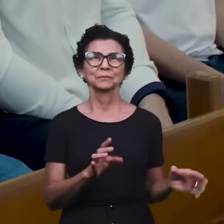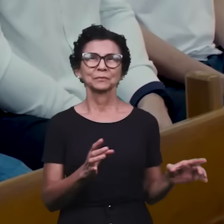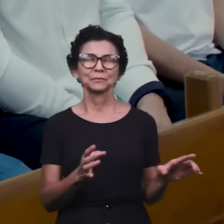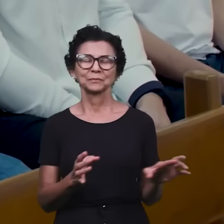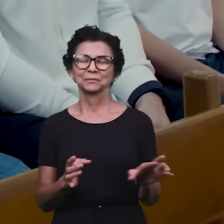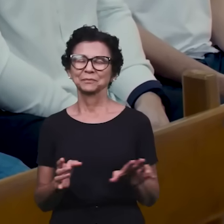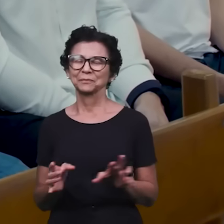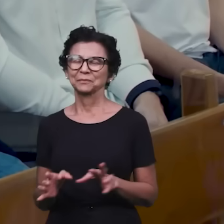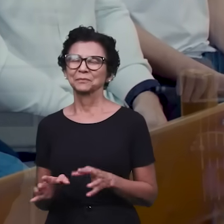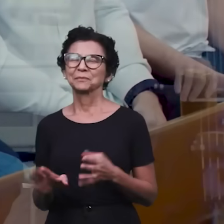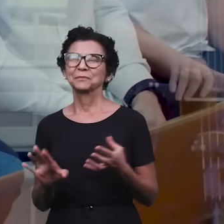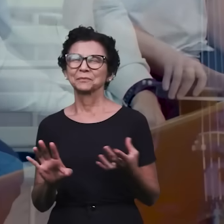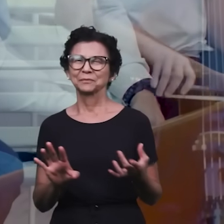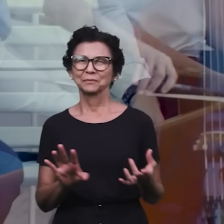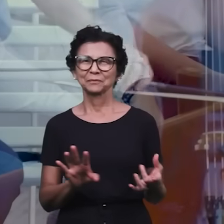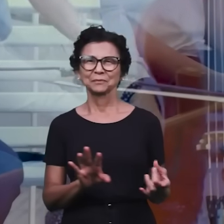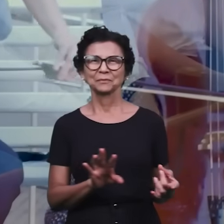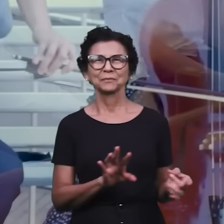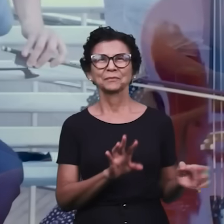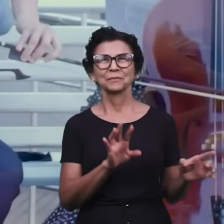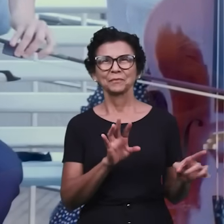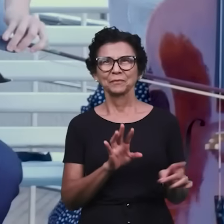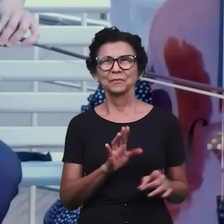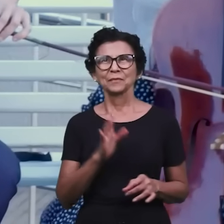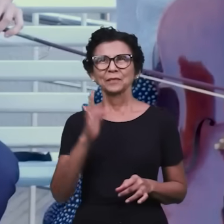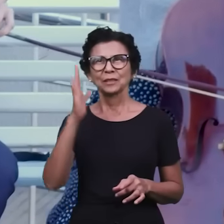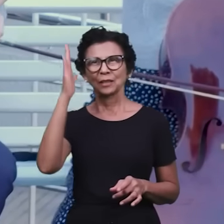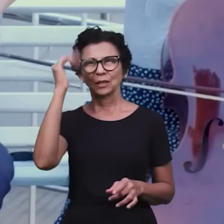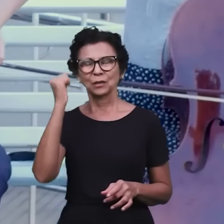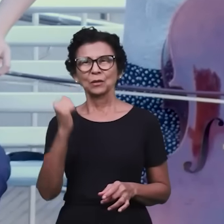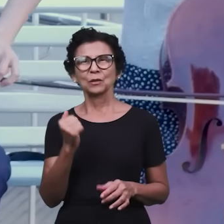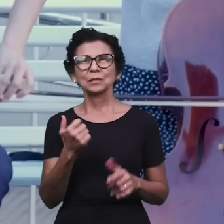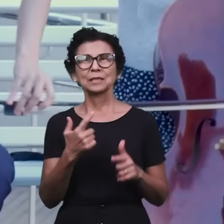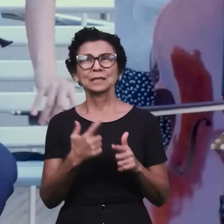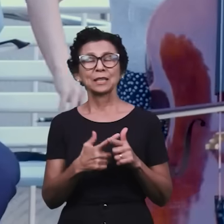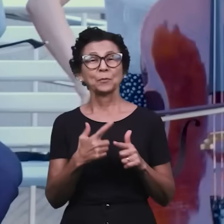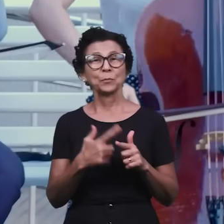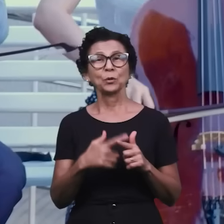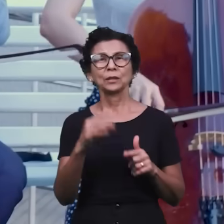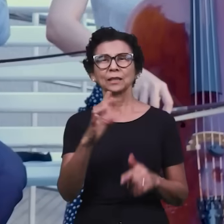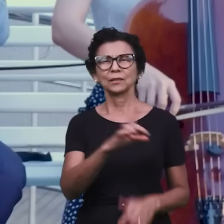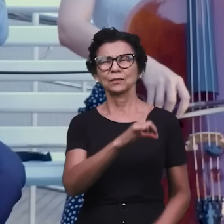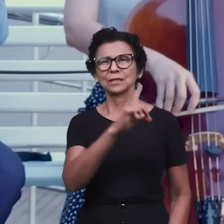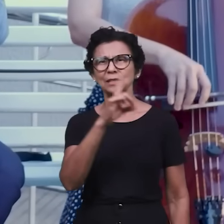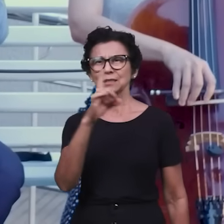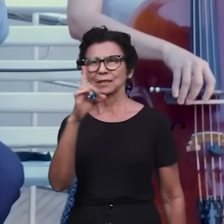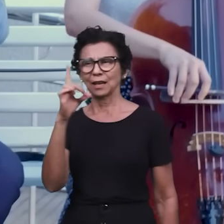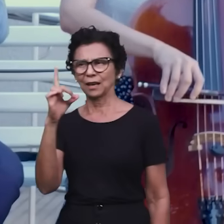pensas que eu não te vi, sai